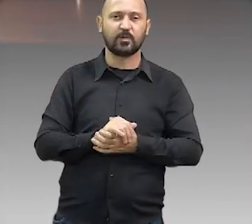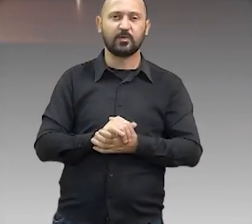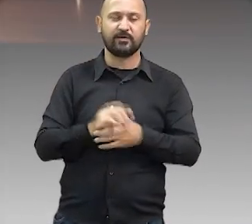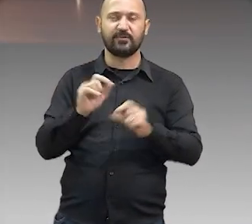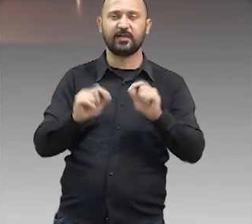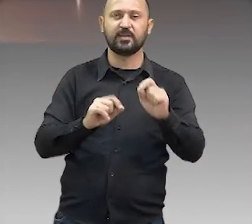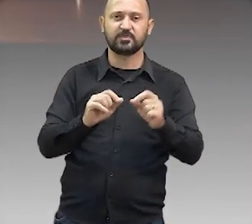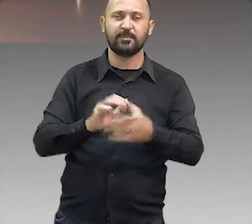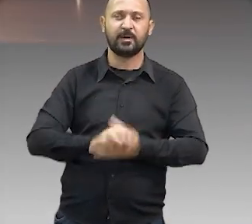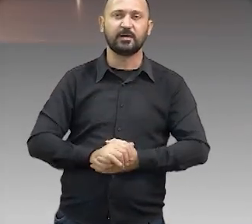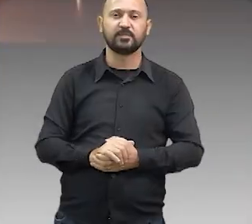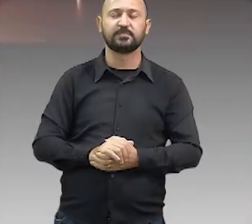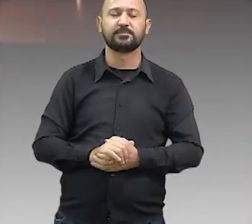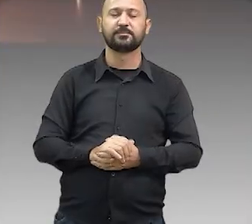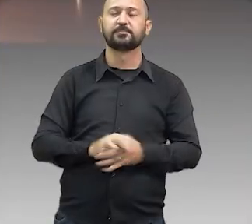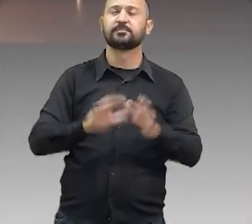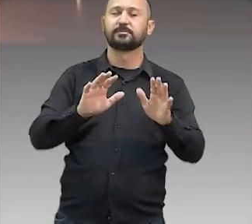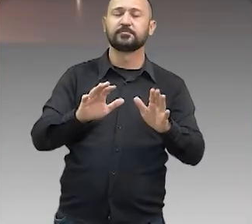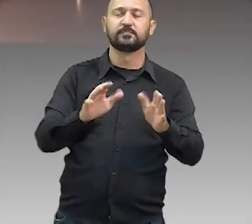também.